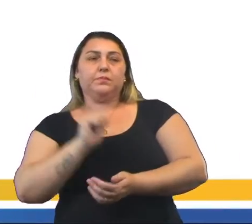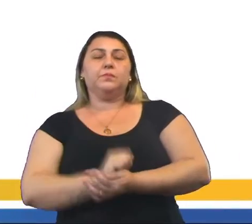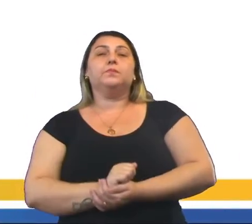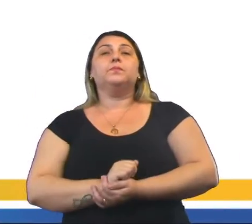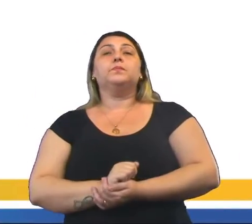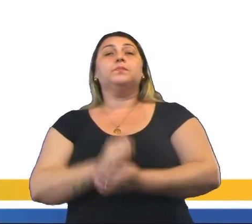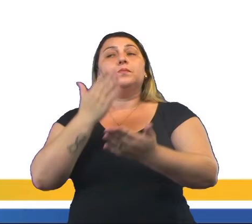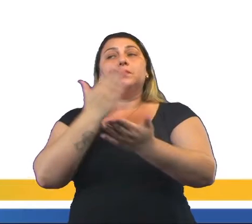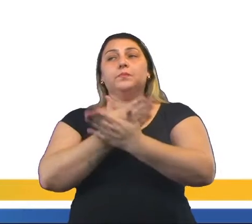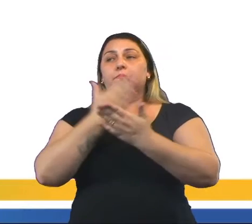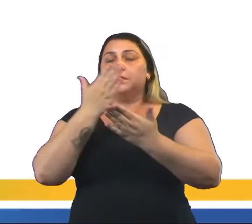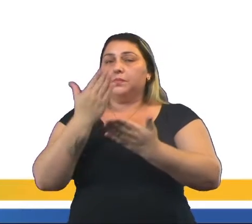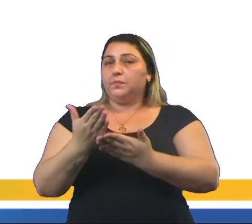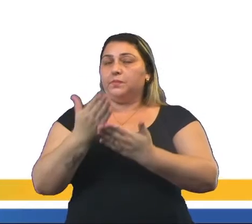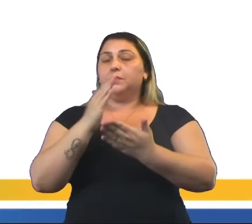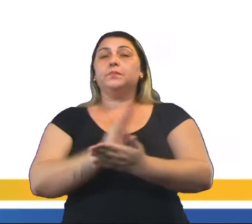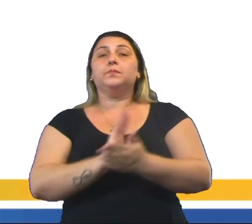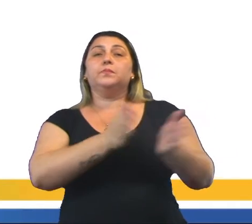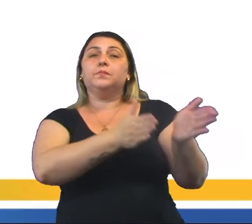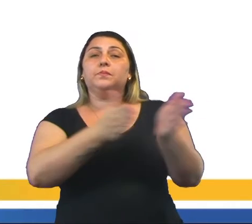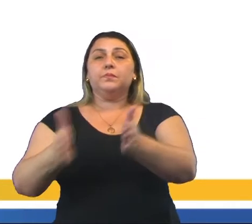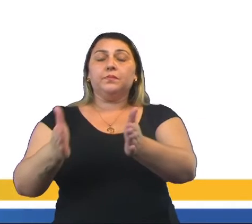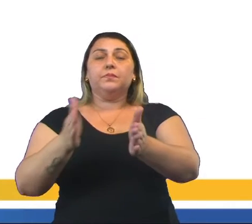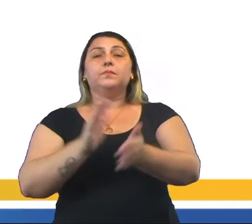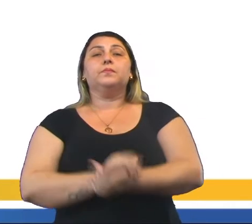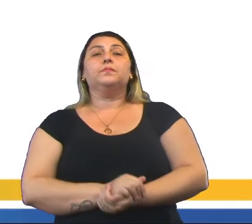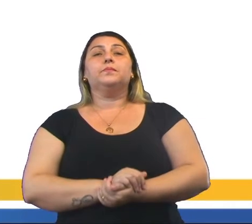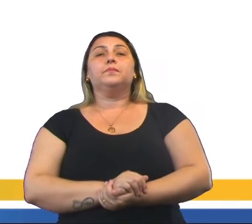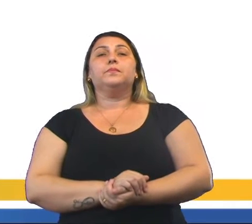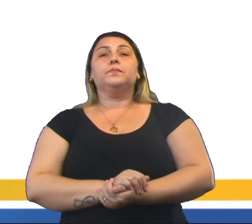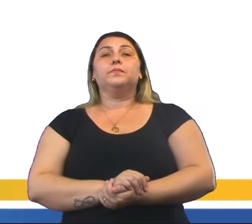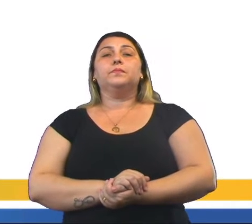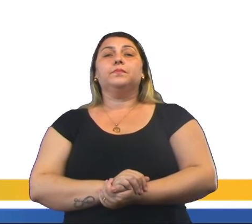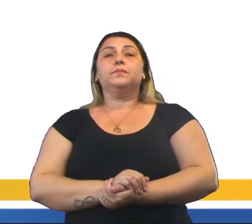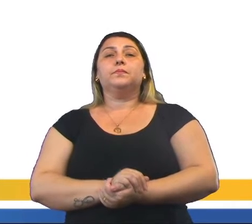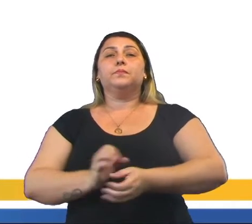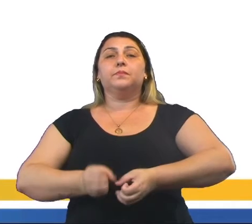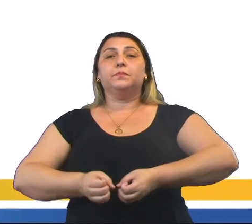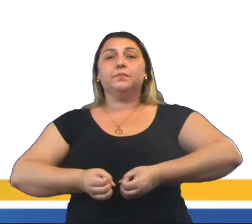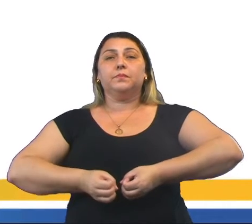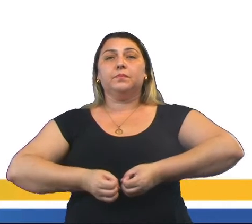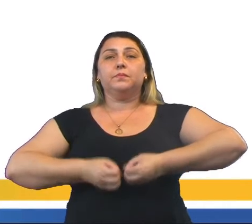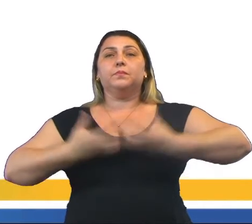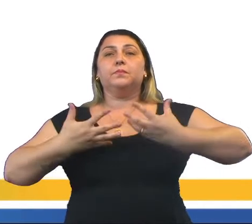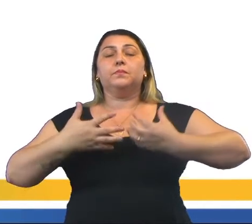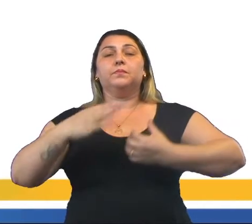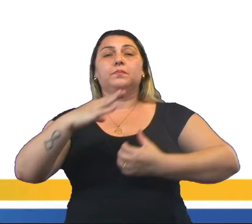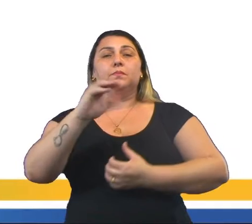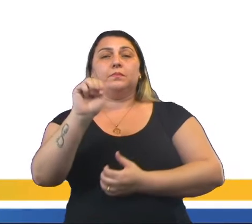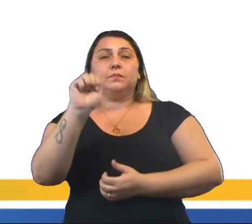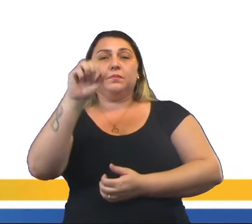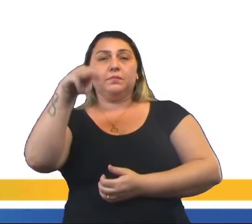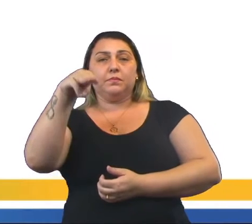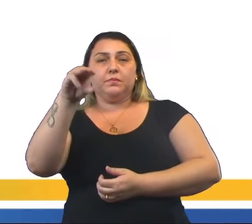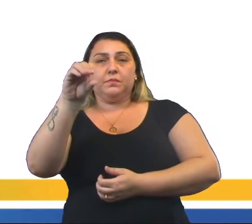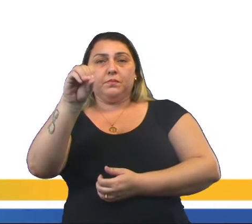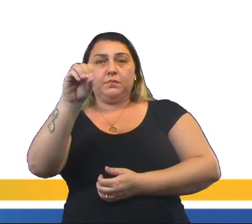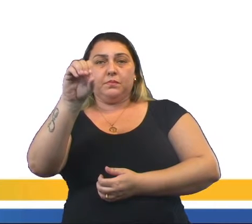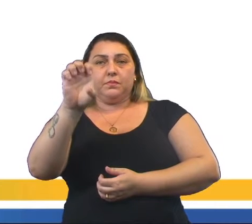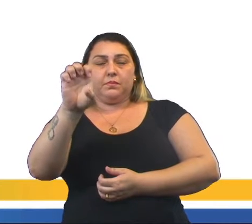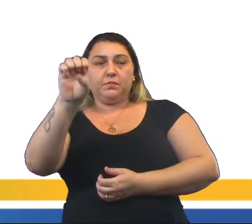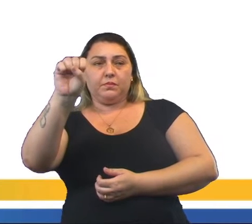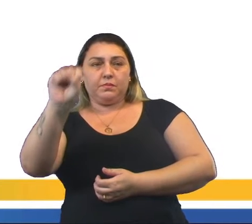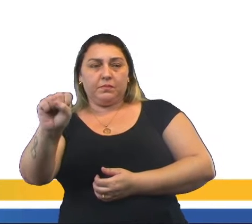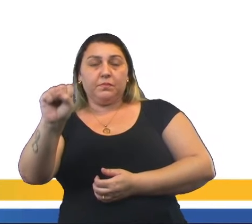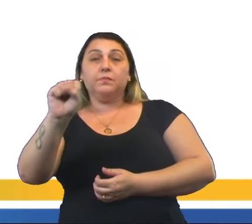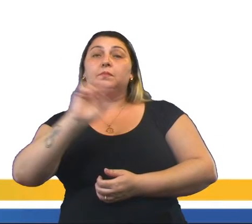marco inicial, digamos assim, desse período, que é o poema Camões. Ele é considerado o introdutor